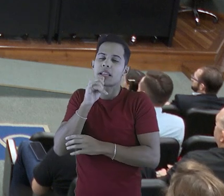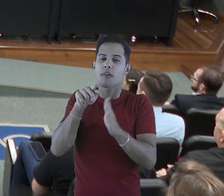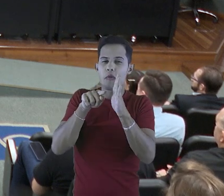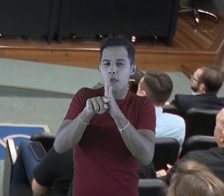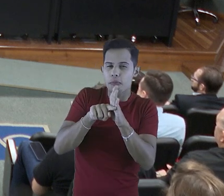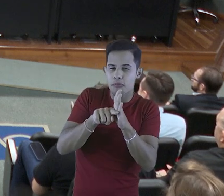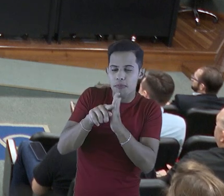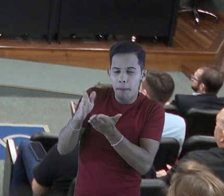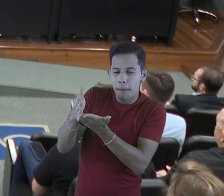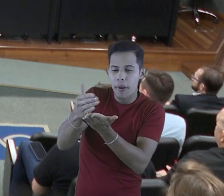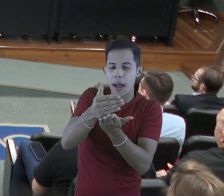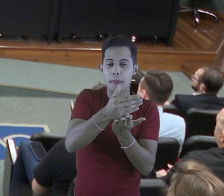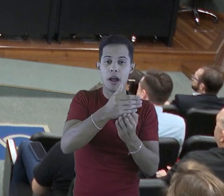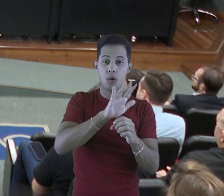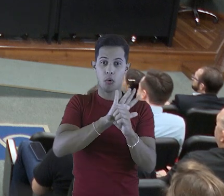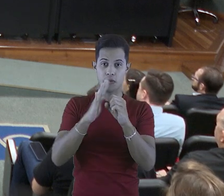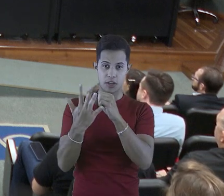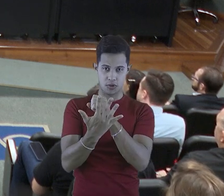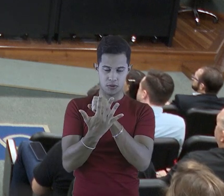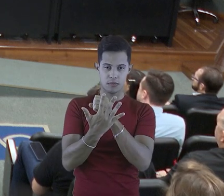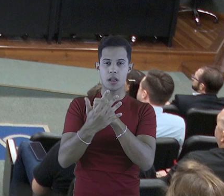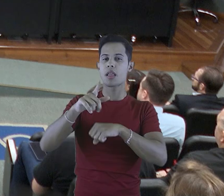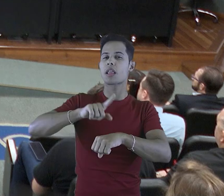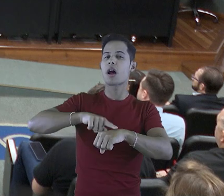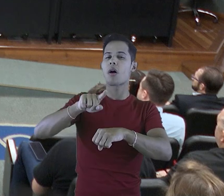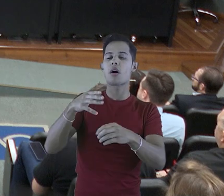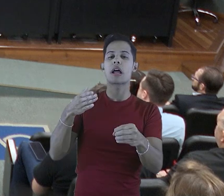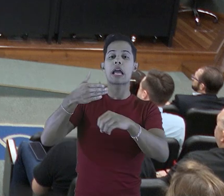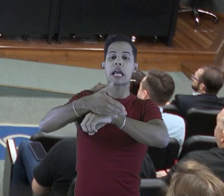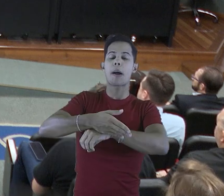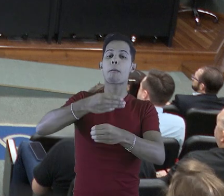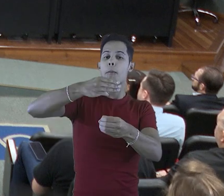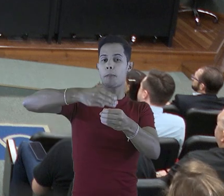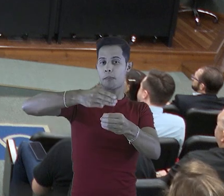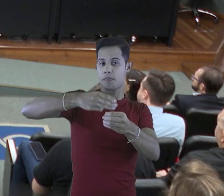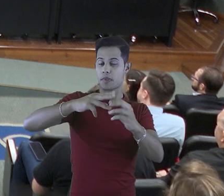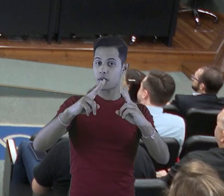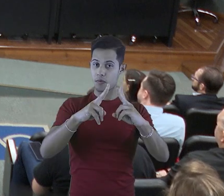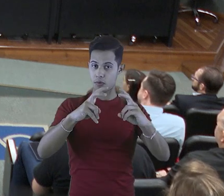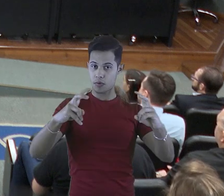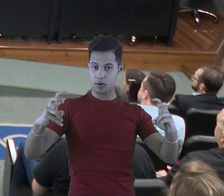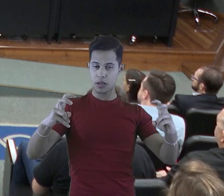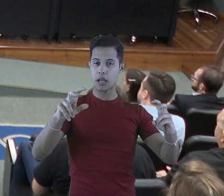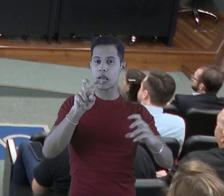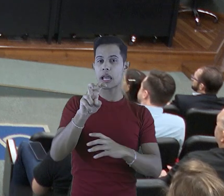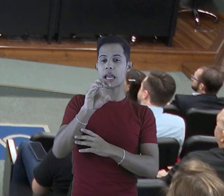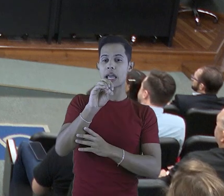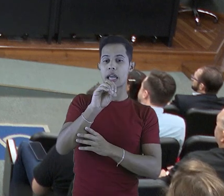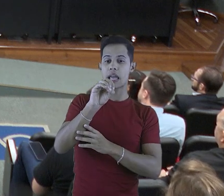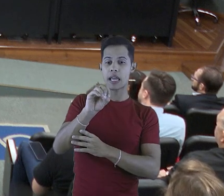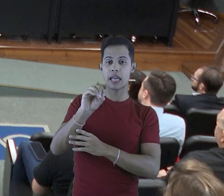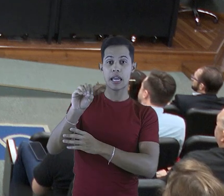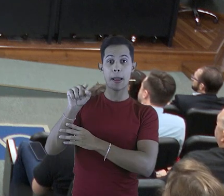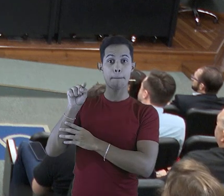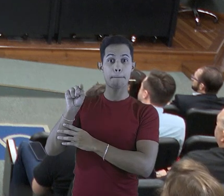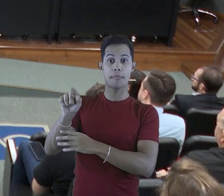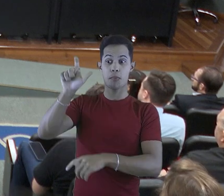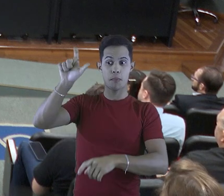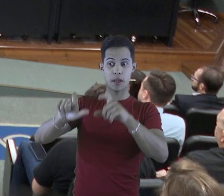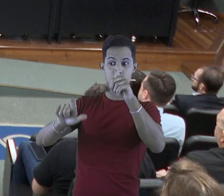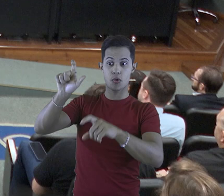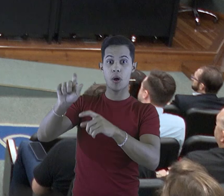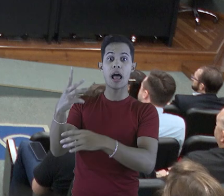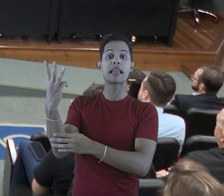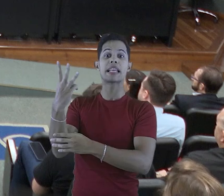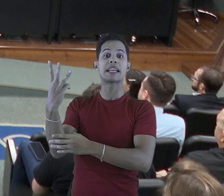geral. Mas vamos pegar a pesquisa da COVID. Quando você olha lá, no município de Florianópolis, 500 mil pessoas não tomaram a